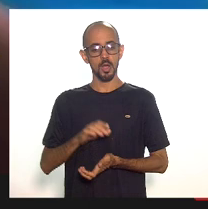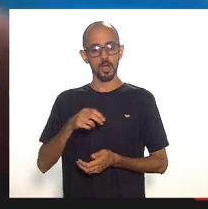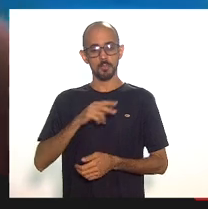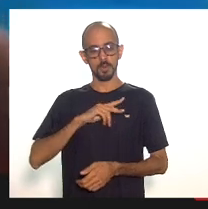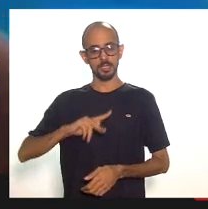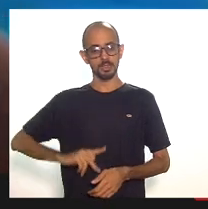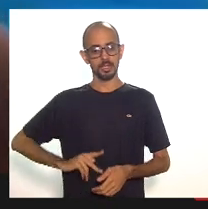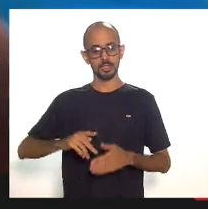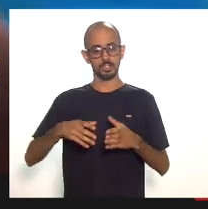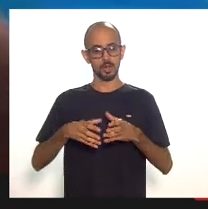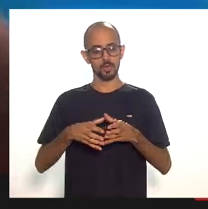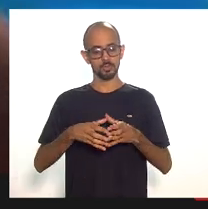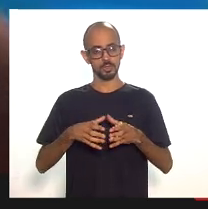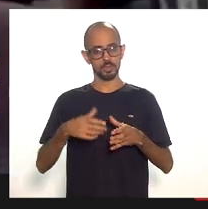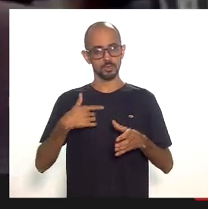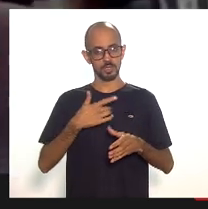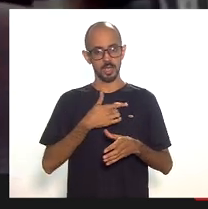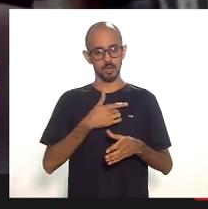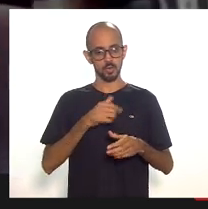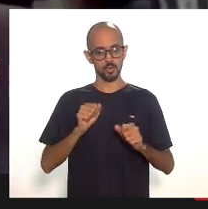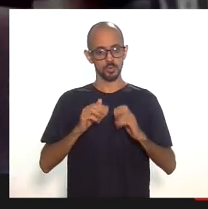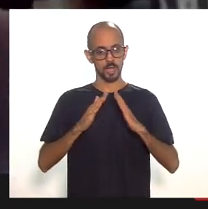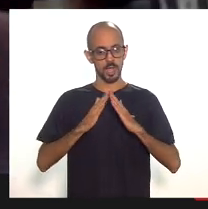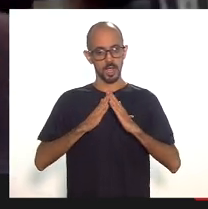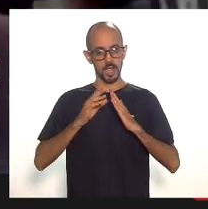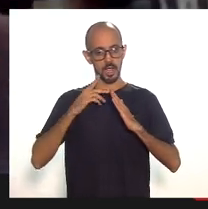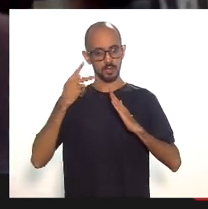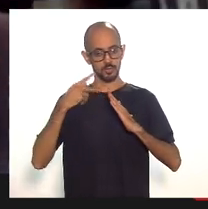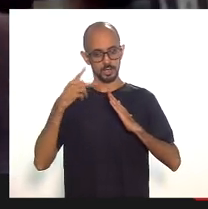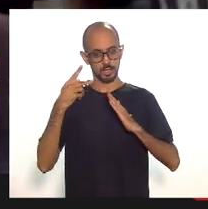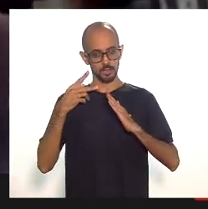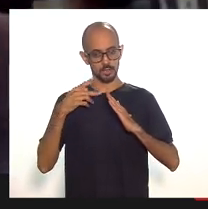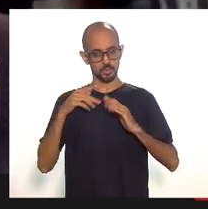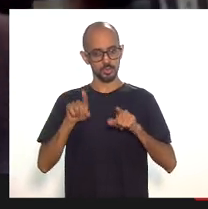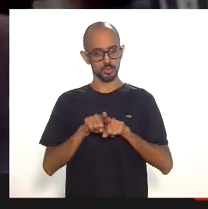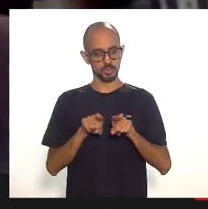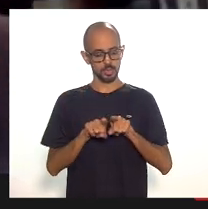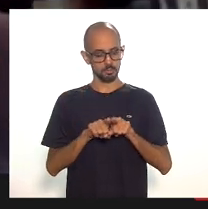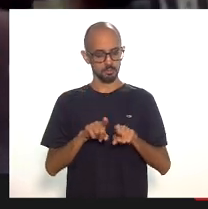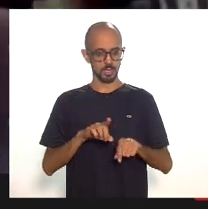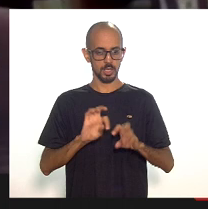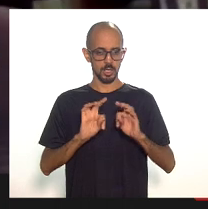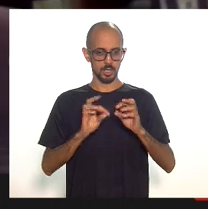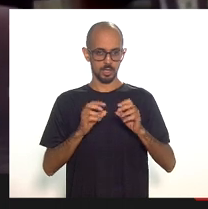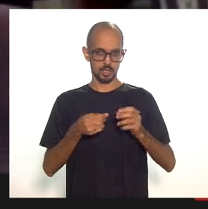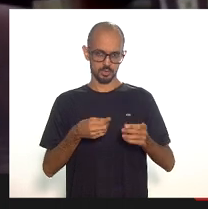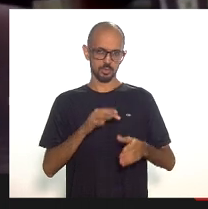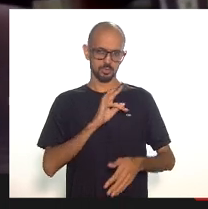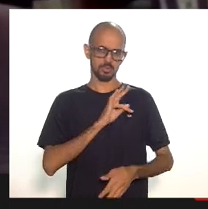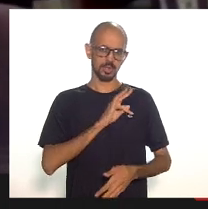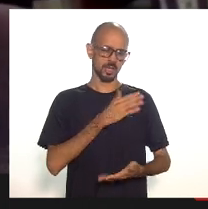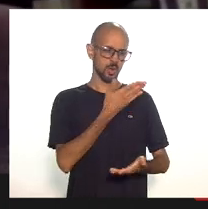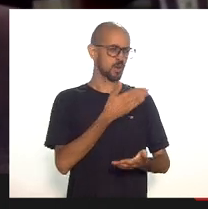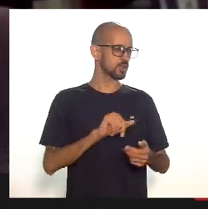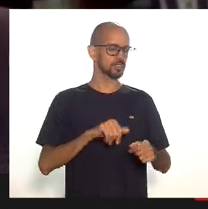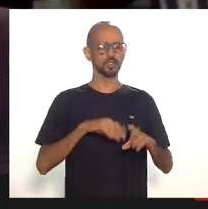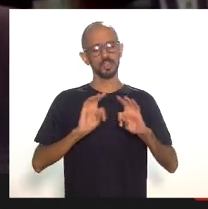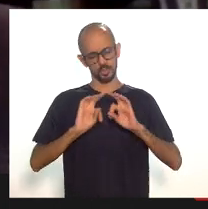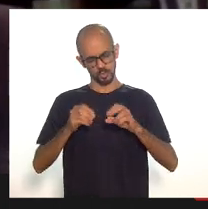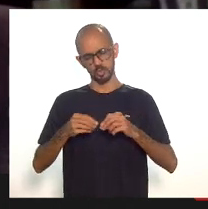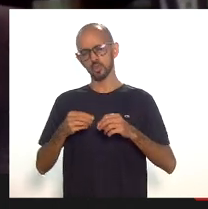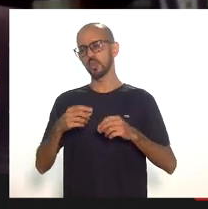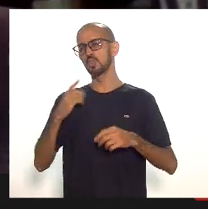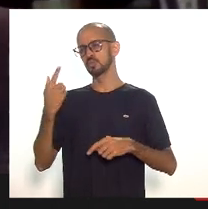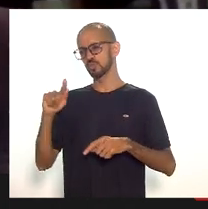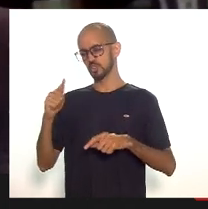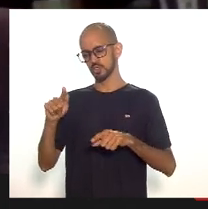da Assembleia, minha querida Marta Rocha. Quem cumprimentando, eu cumprimento todos os gestores. Fico muito feliz e contemplado